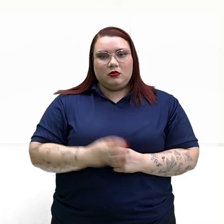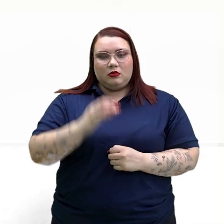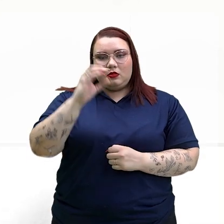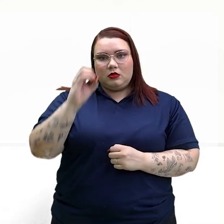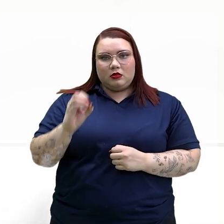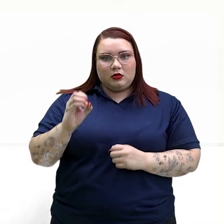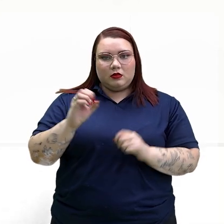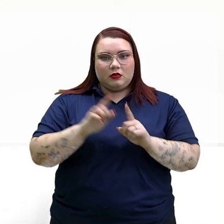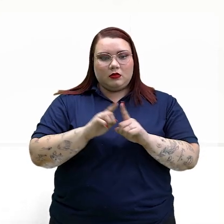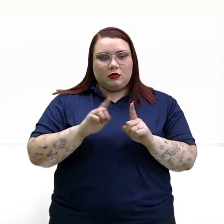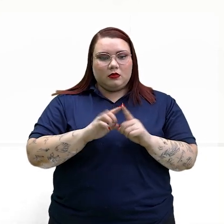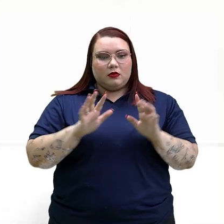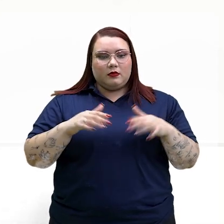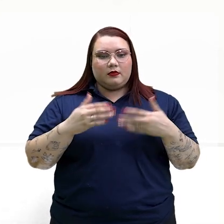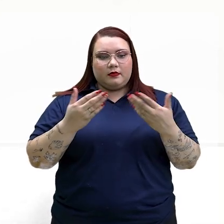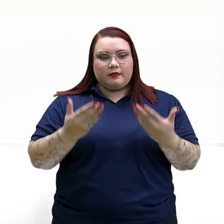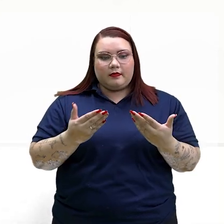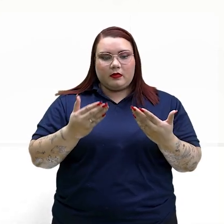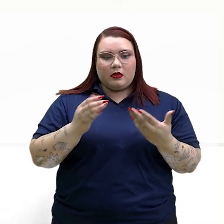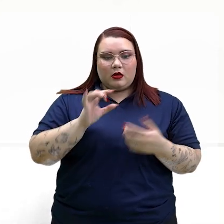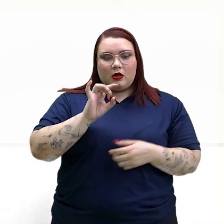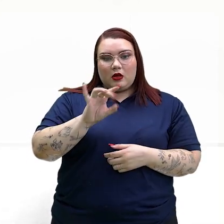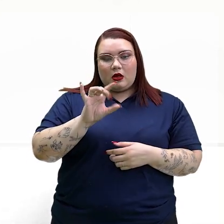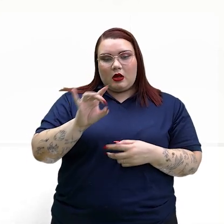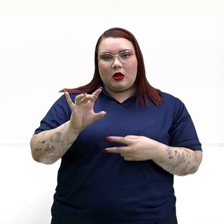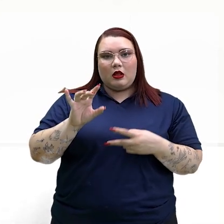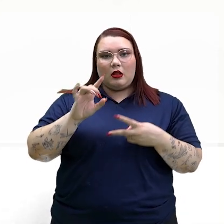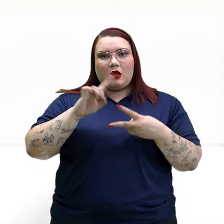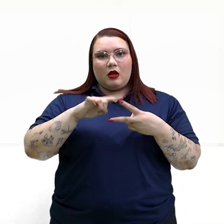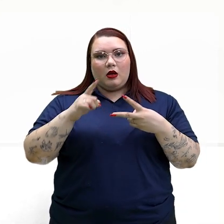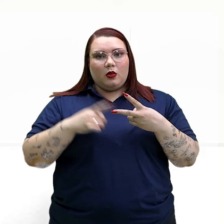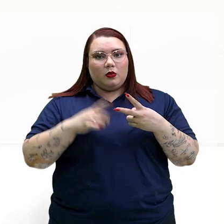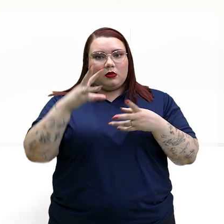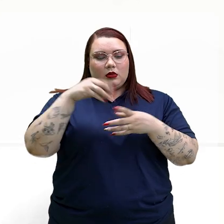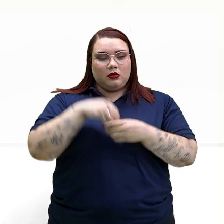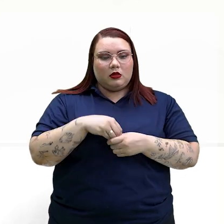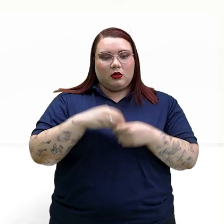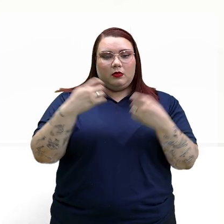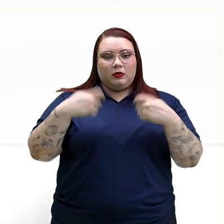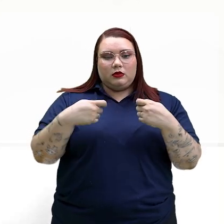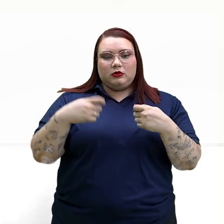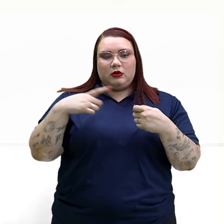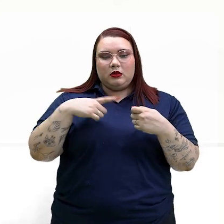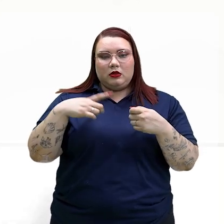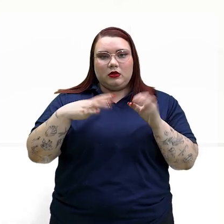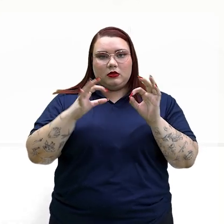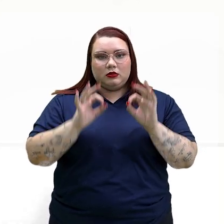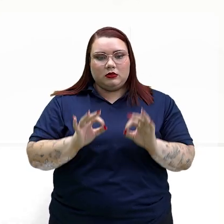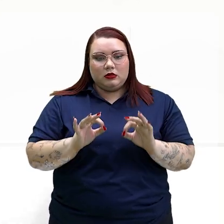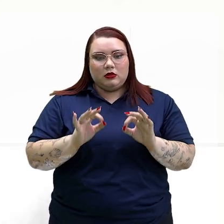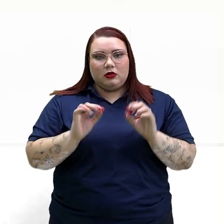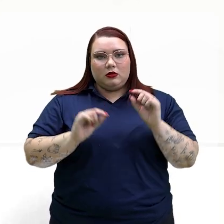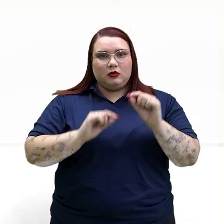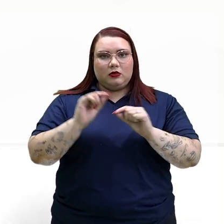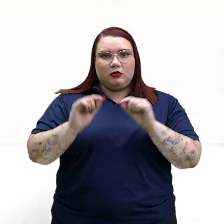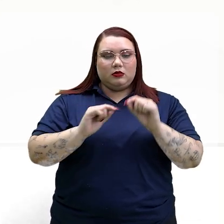lá também. Ou seja, cada ângulo interno vai ter que ter exatamente